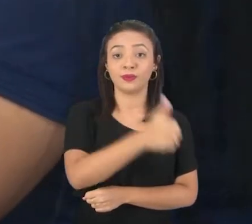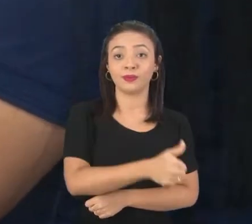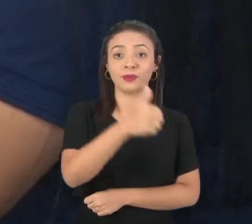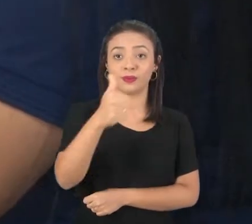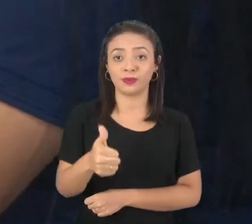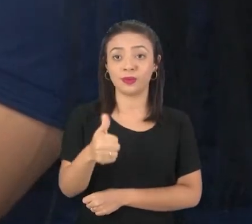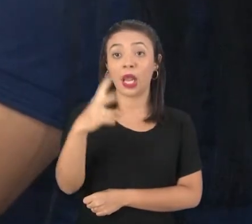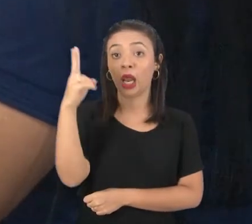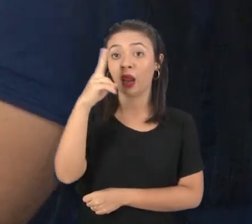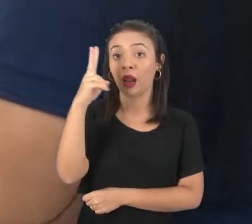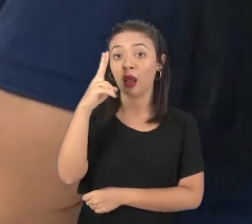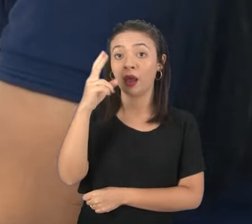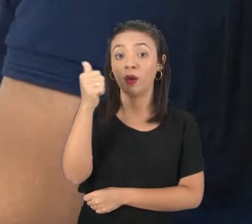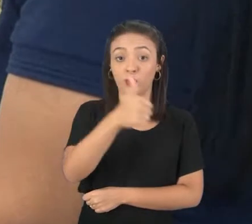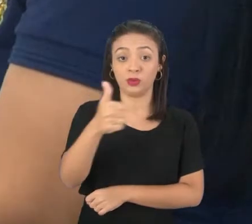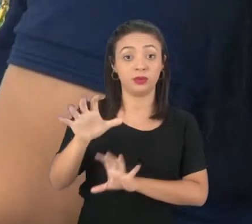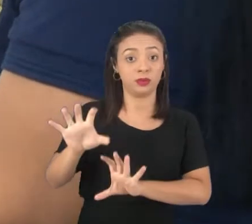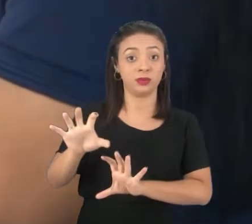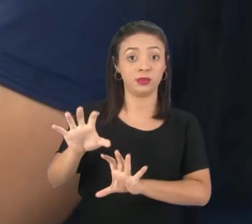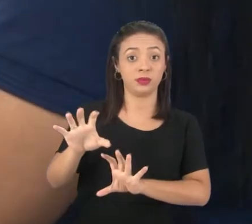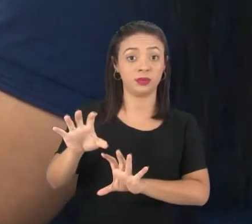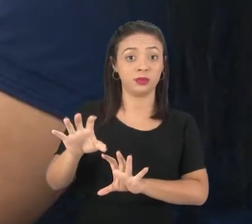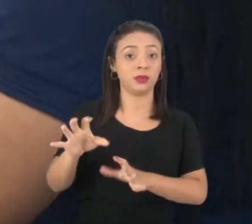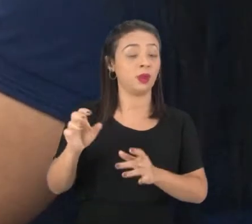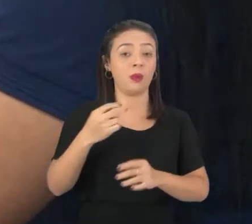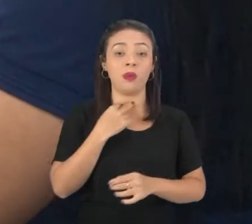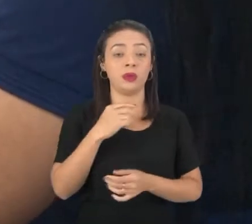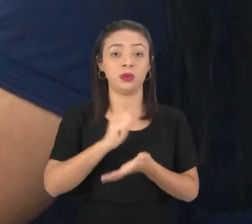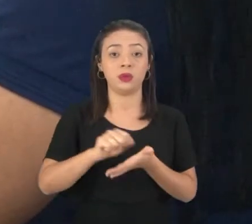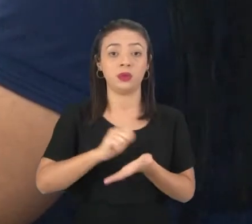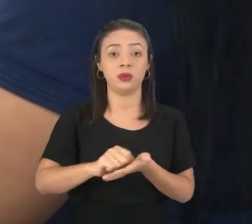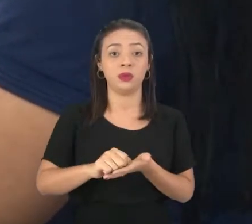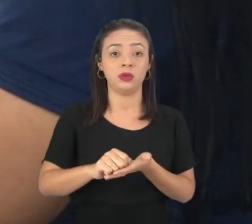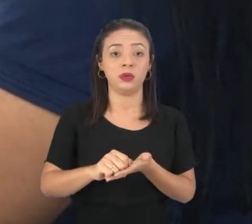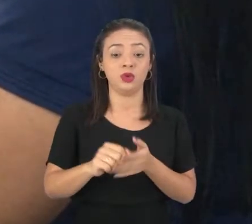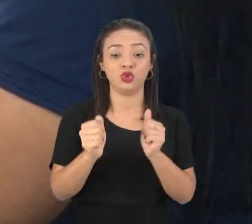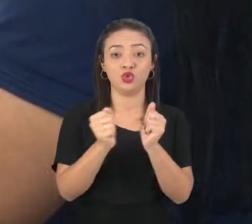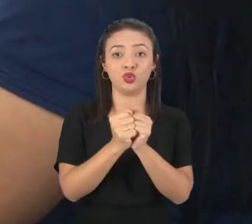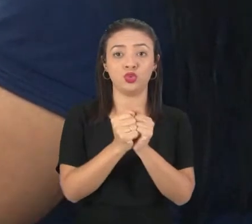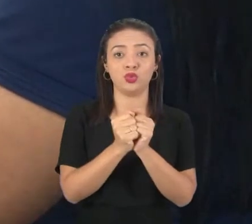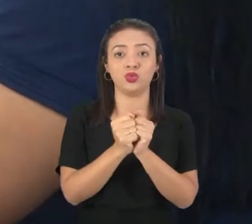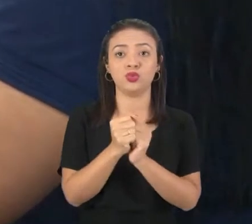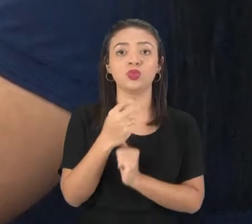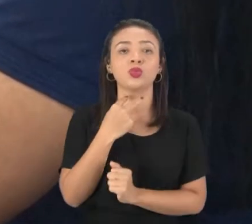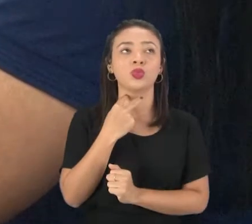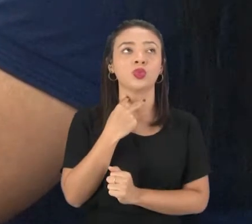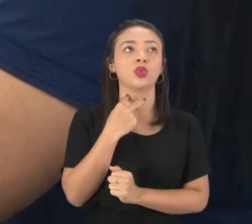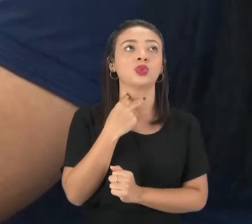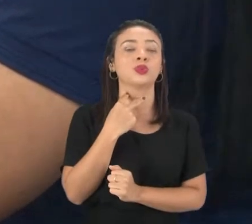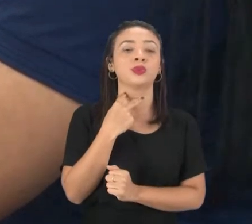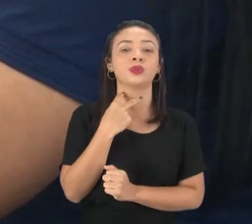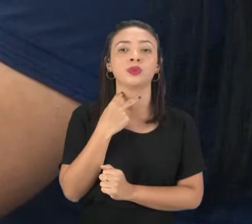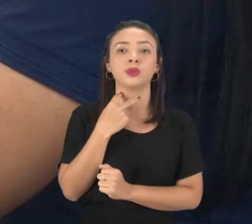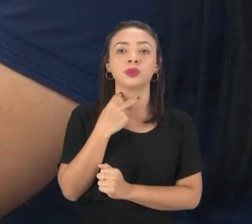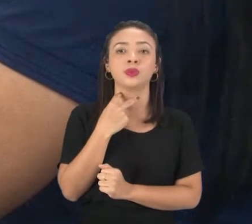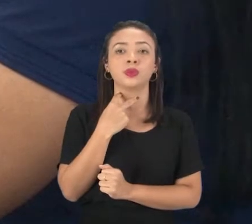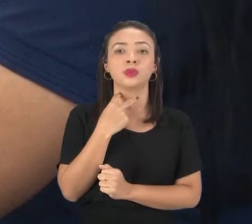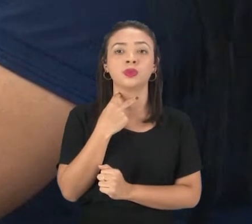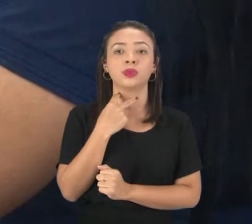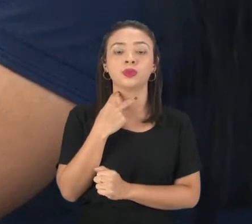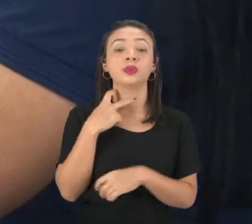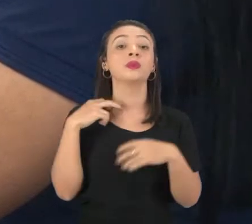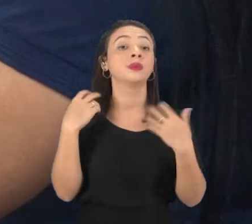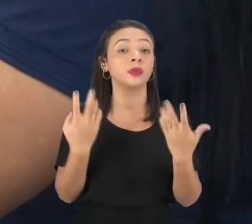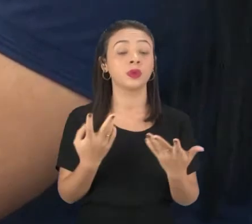11 Olha só 11 11 né assim não posso escrever aqui ó porque ele é bom um vai ficar aqui ó unidade dezena e centena no